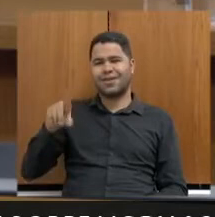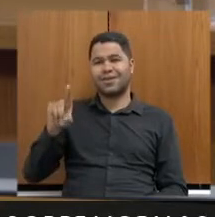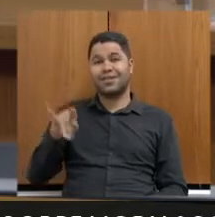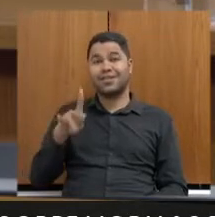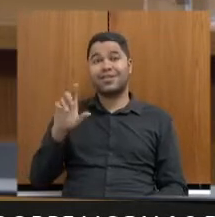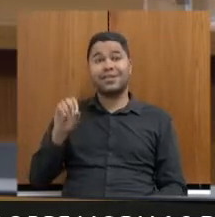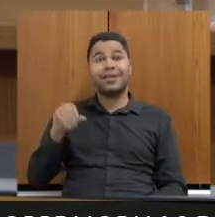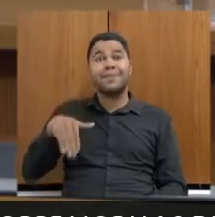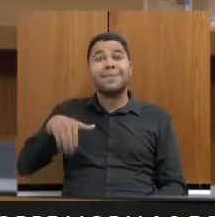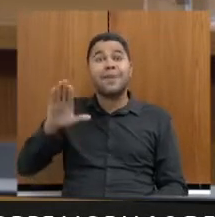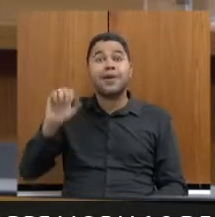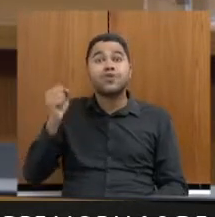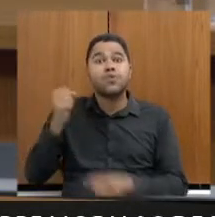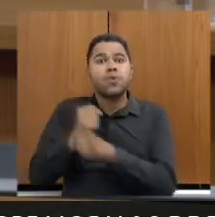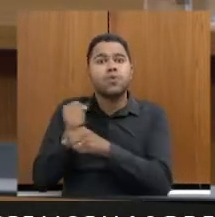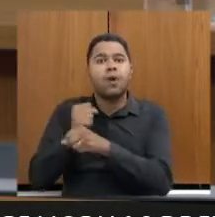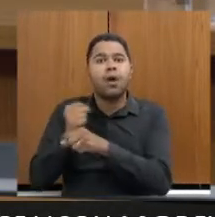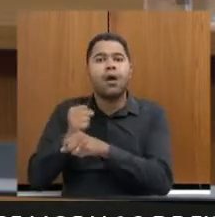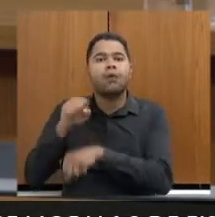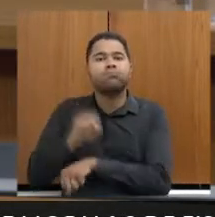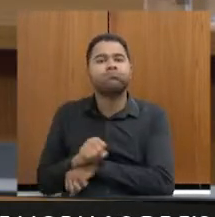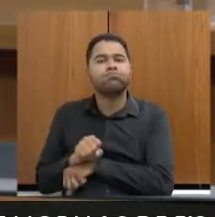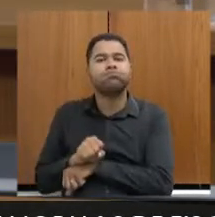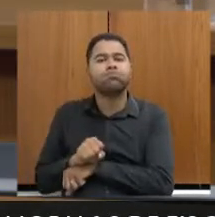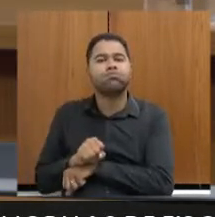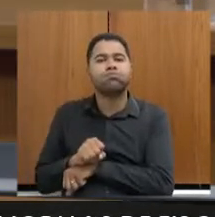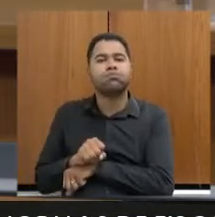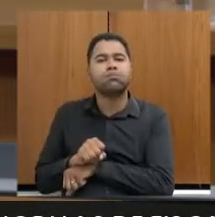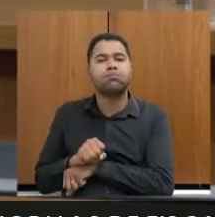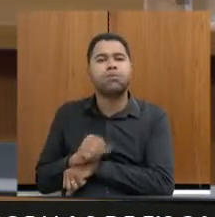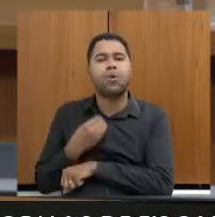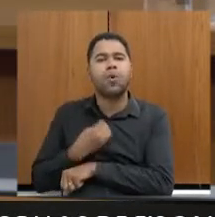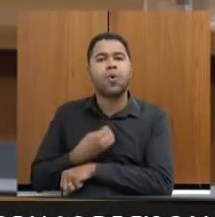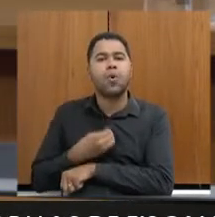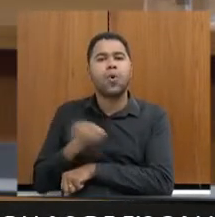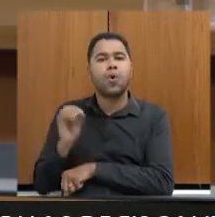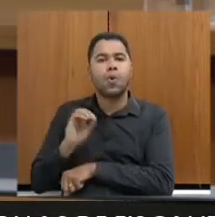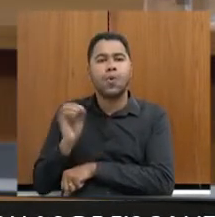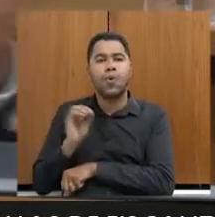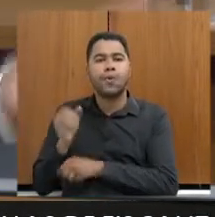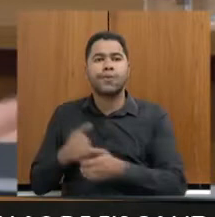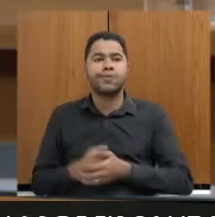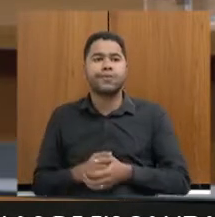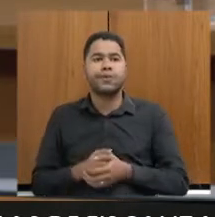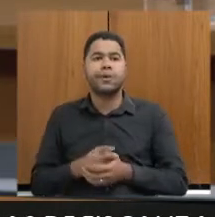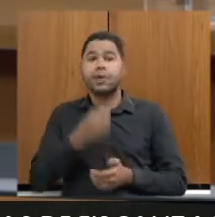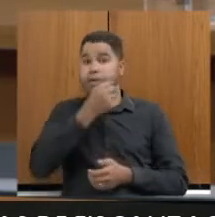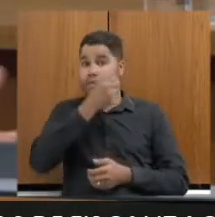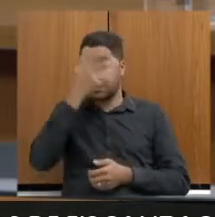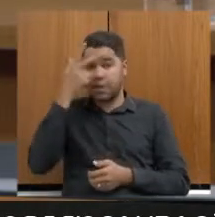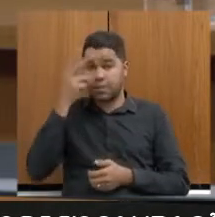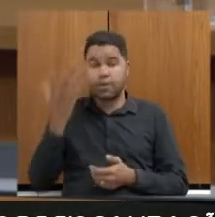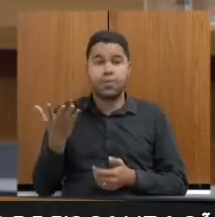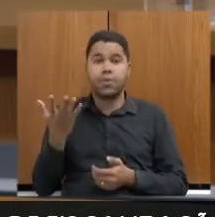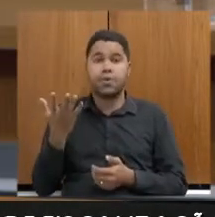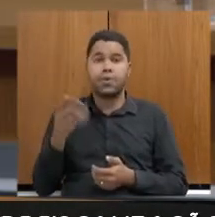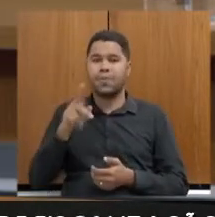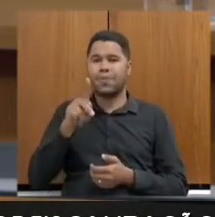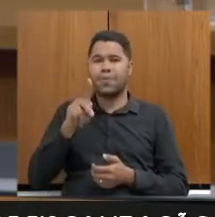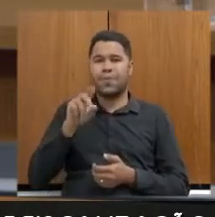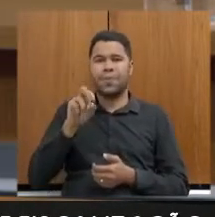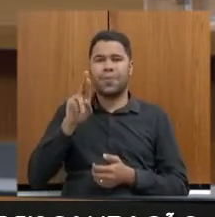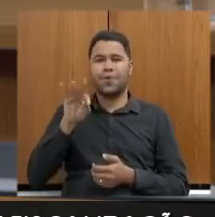mais de oito anos parada né mas de oito anos barata e nem a prefeitura lá em